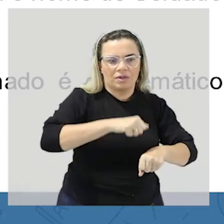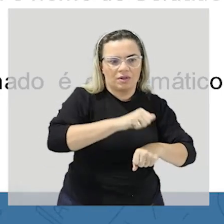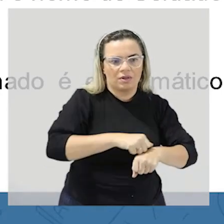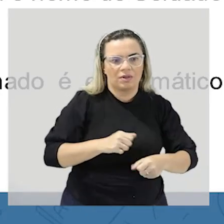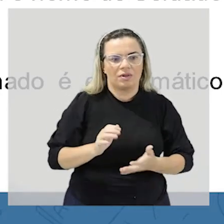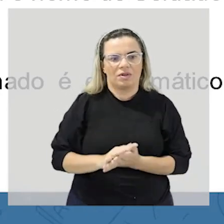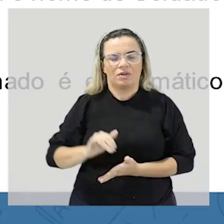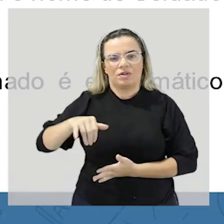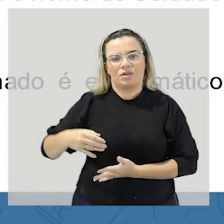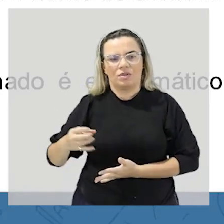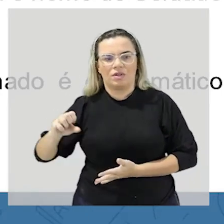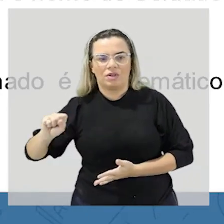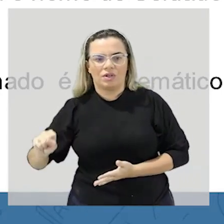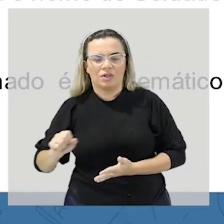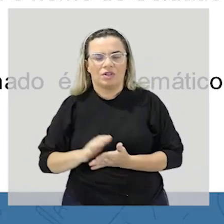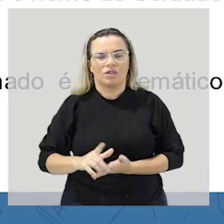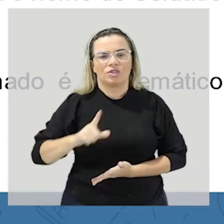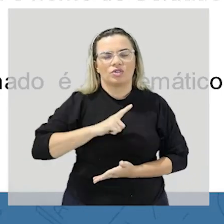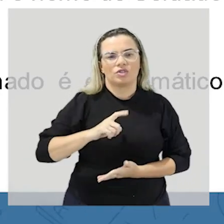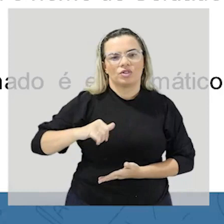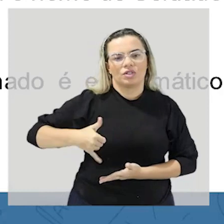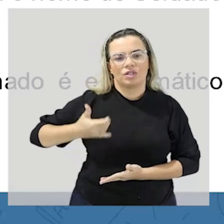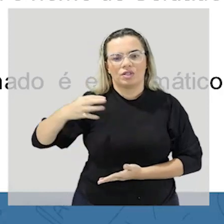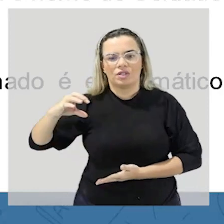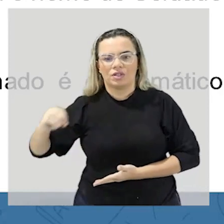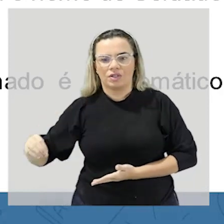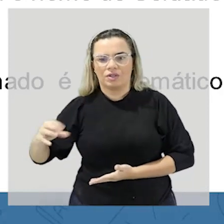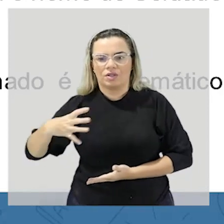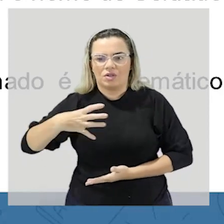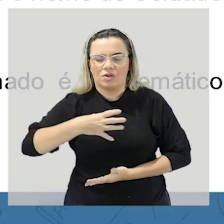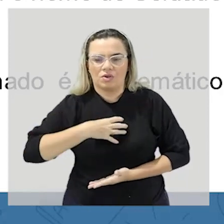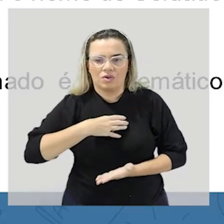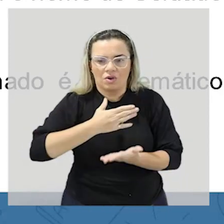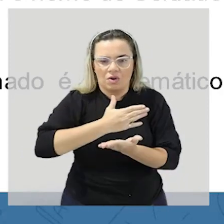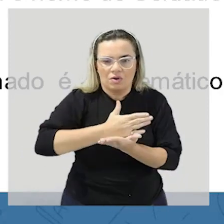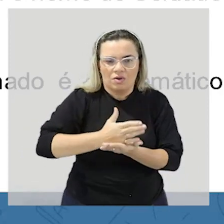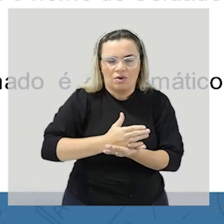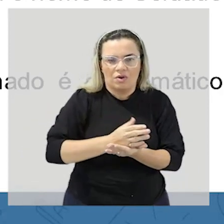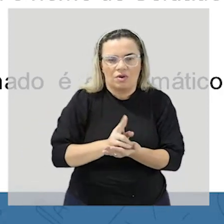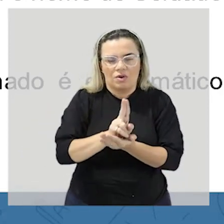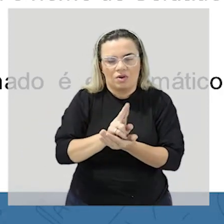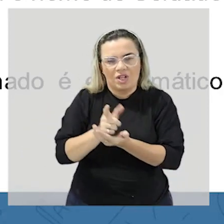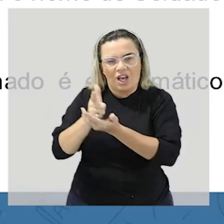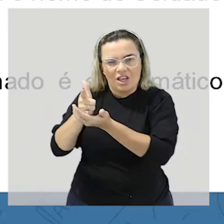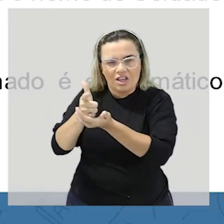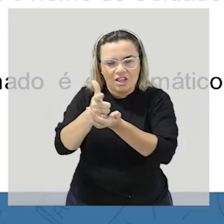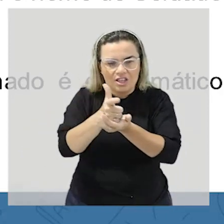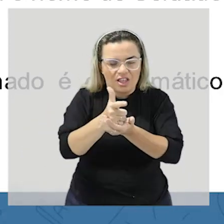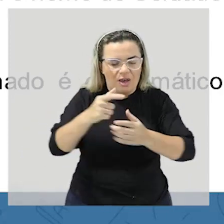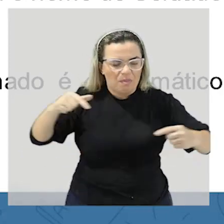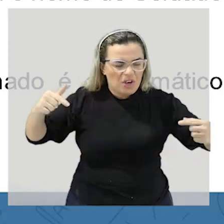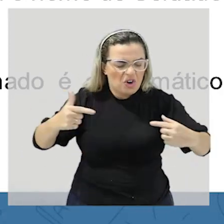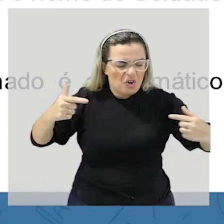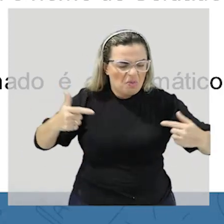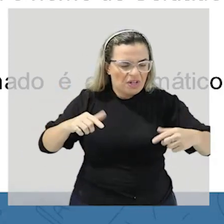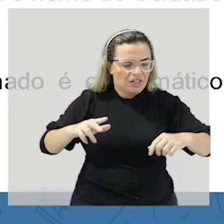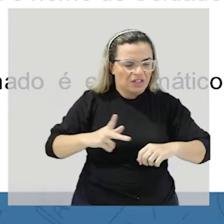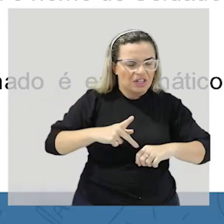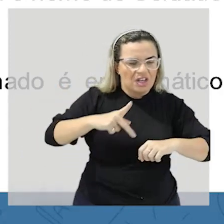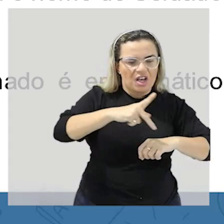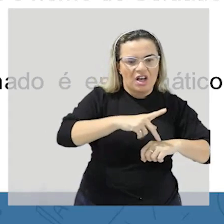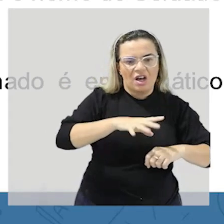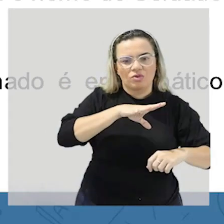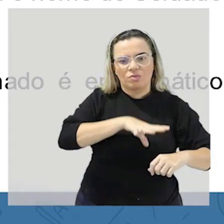tinha 30 anos, quando a Bahia começou a pegar em armas contra os portugueses. Apesar da proibição